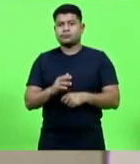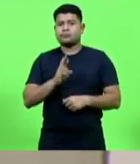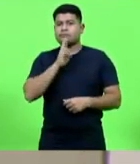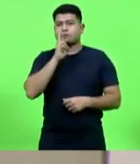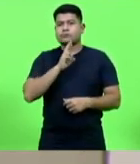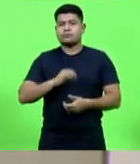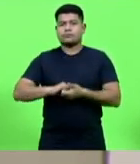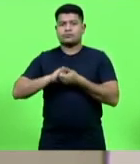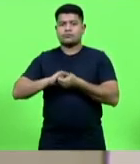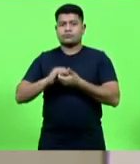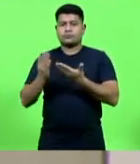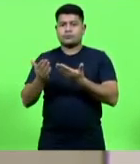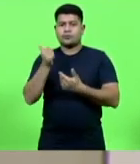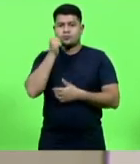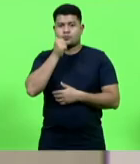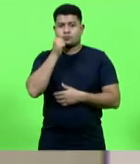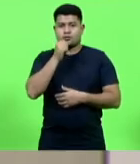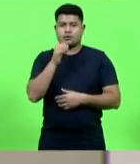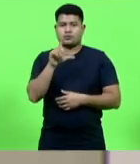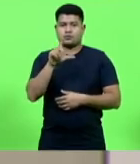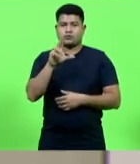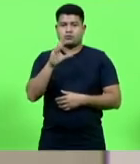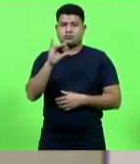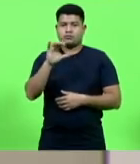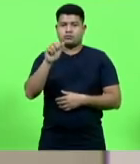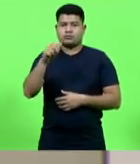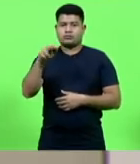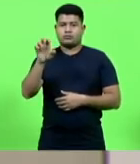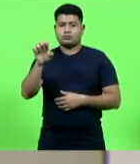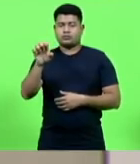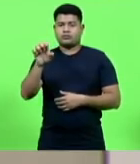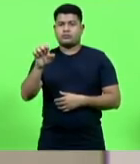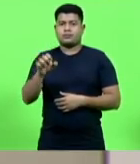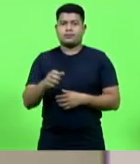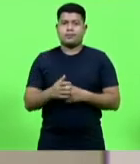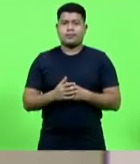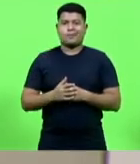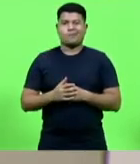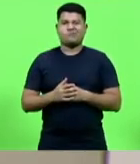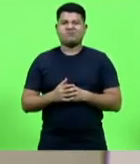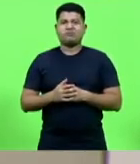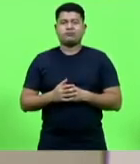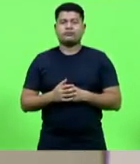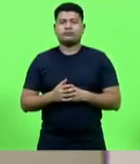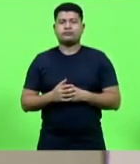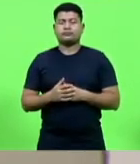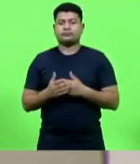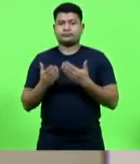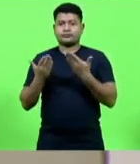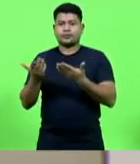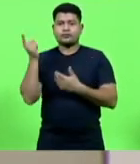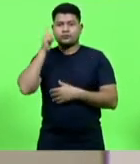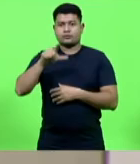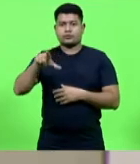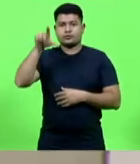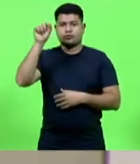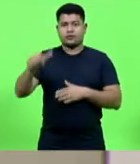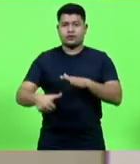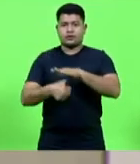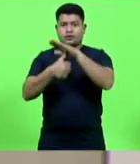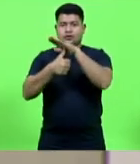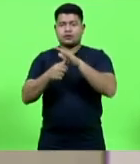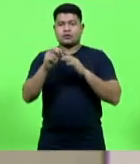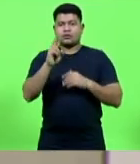cumprimentando a doutora Luciane Bizoni Sereta, por sua eleição como reitora da